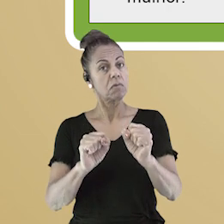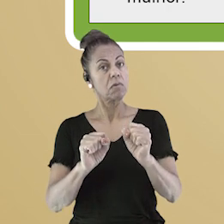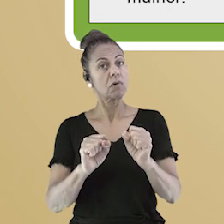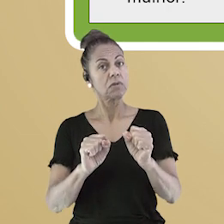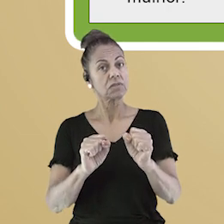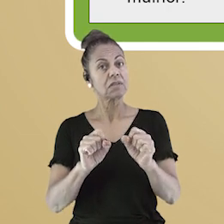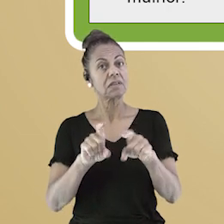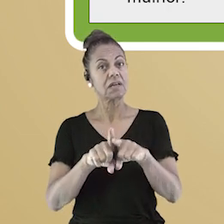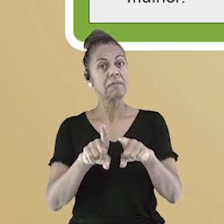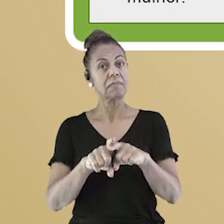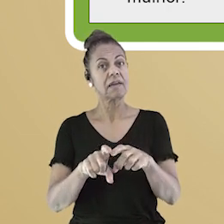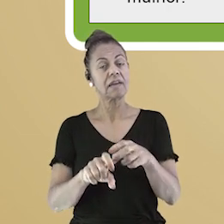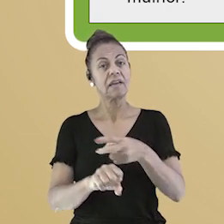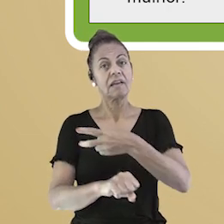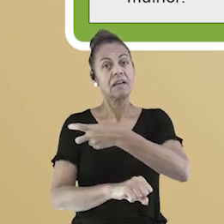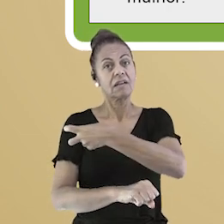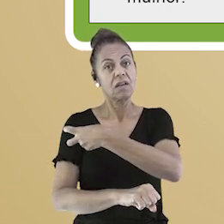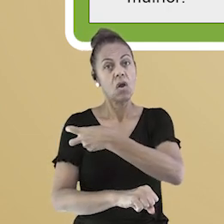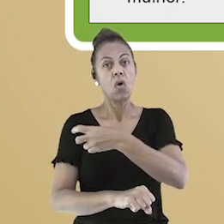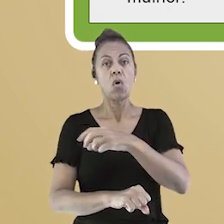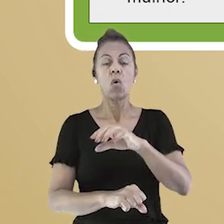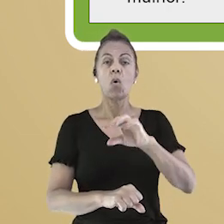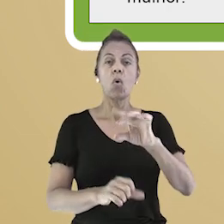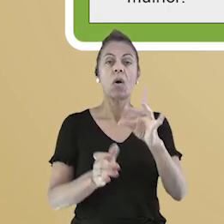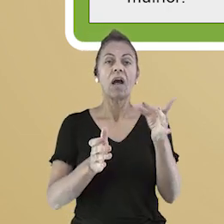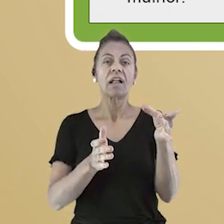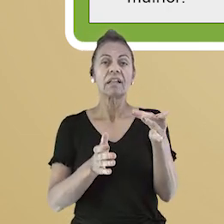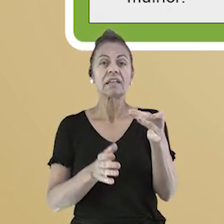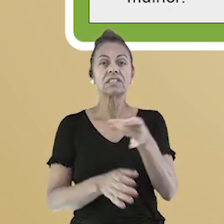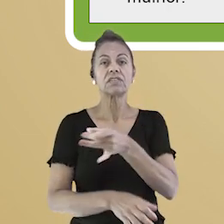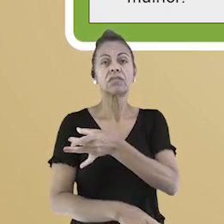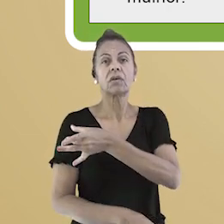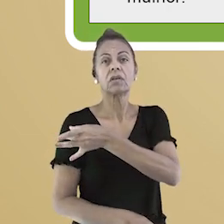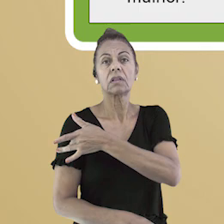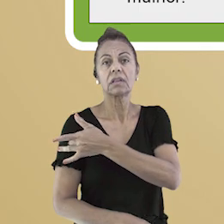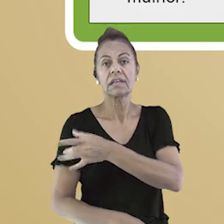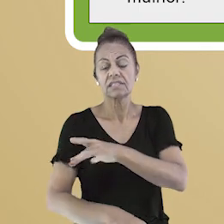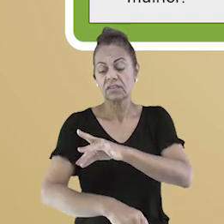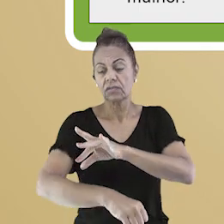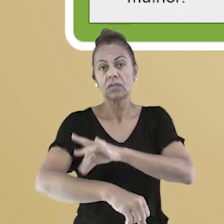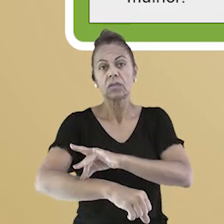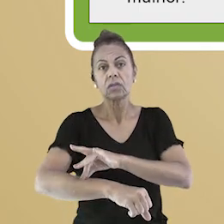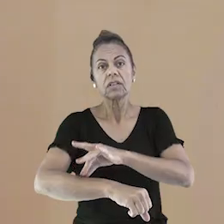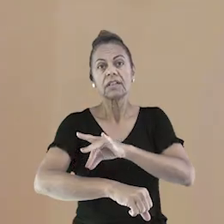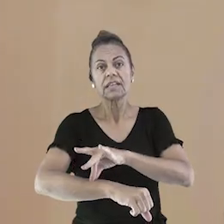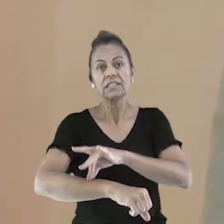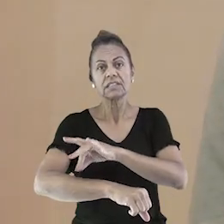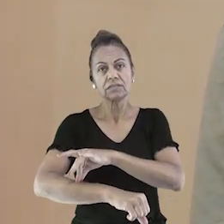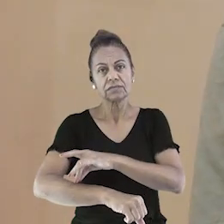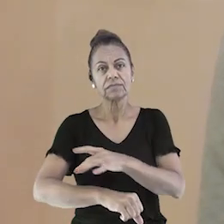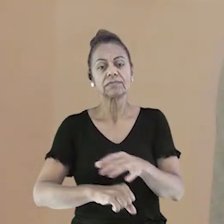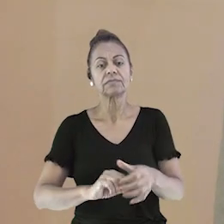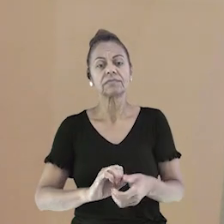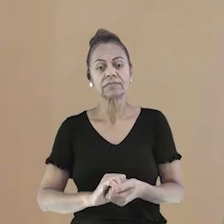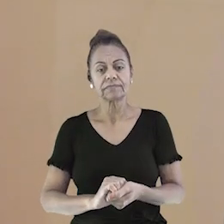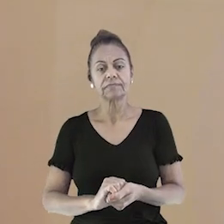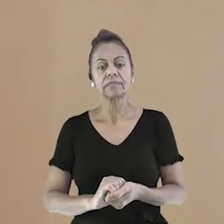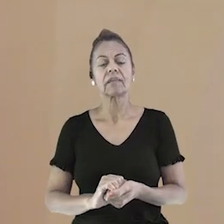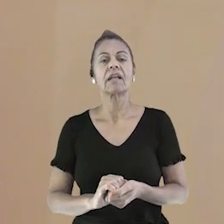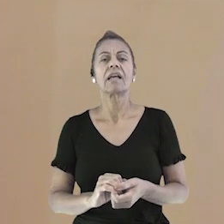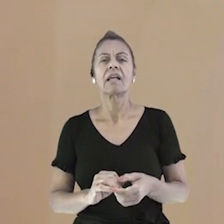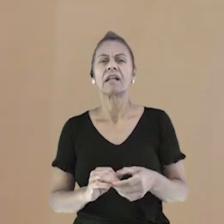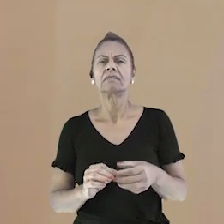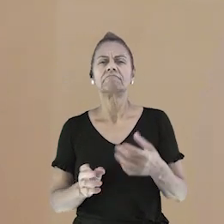podem ocorrer de maneira injetável ou por adesivos sobre a pele. Funciona da mesma maneira. Sua ação hormonal